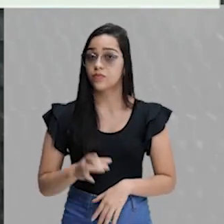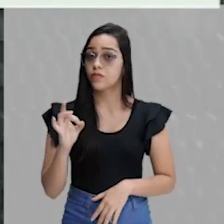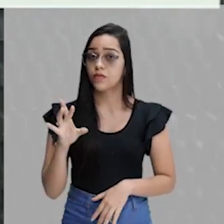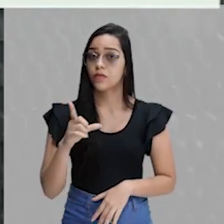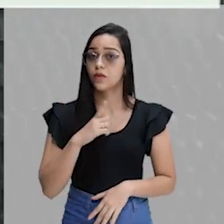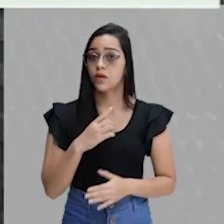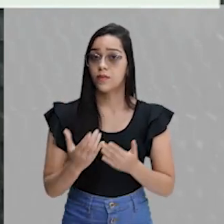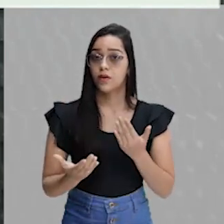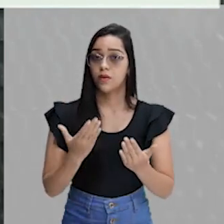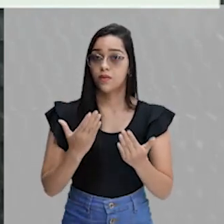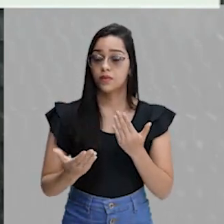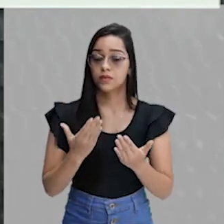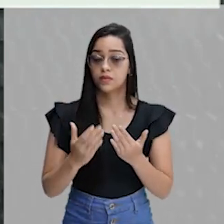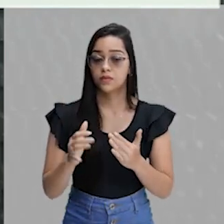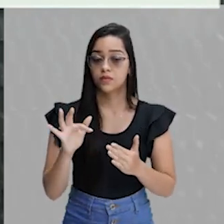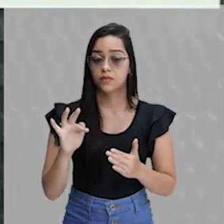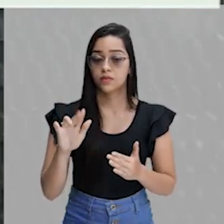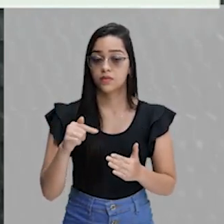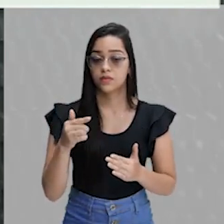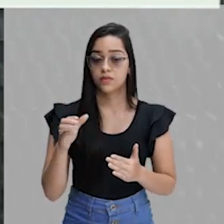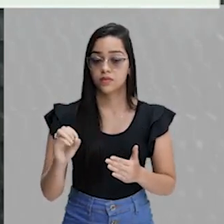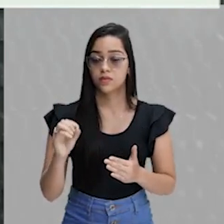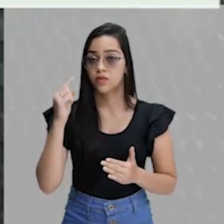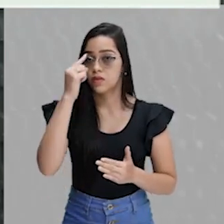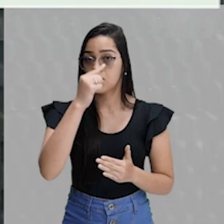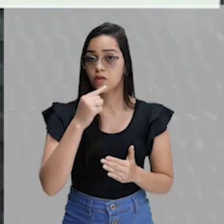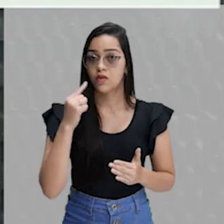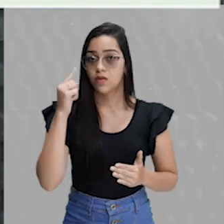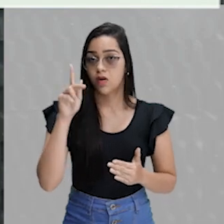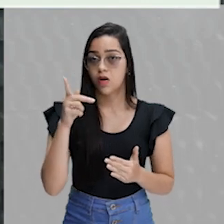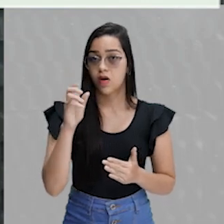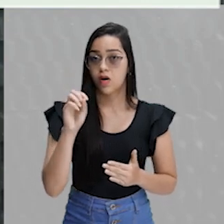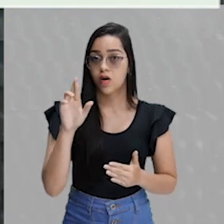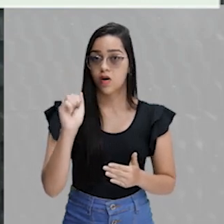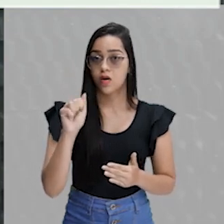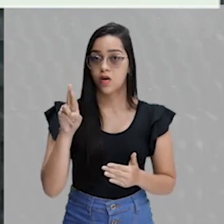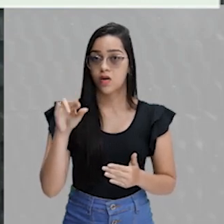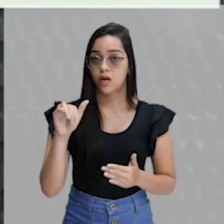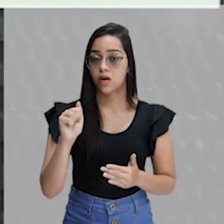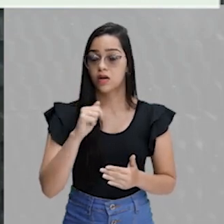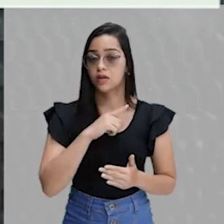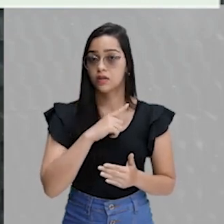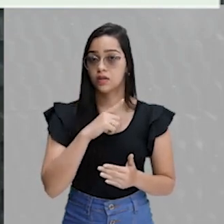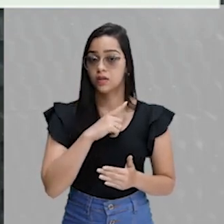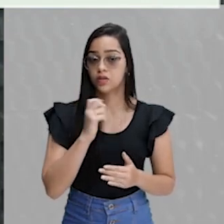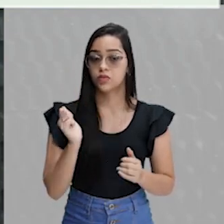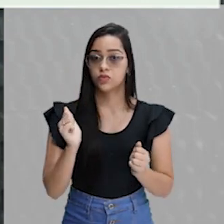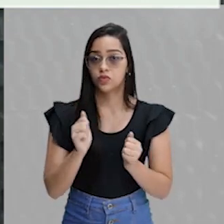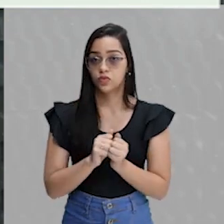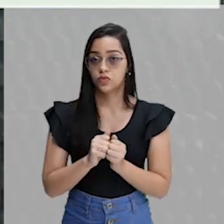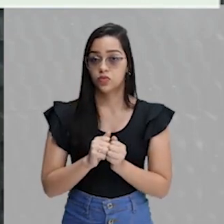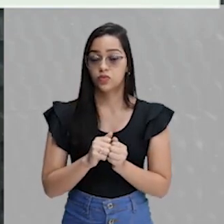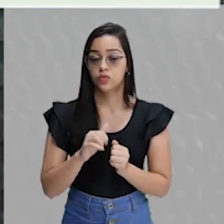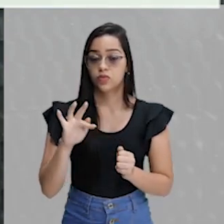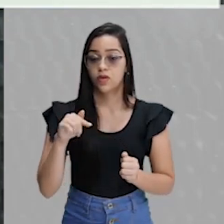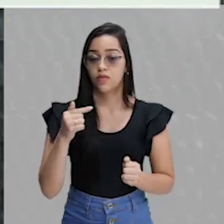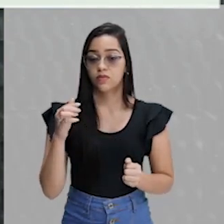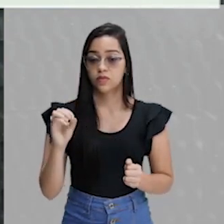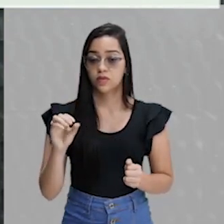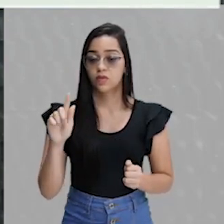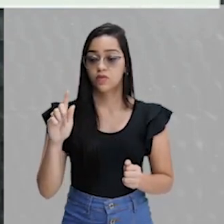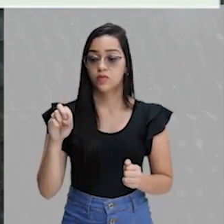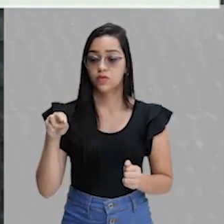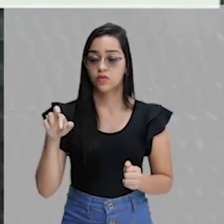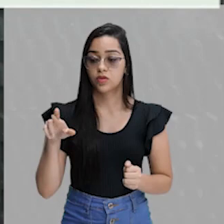fazer uma comparação da função horária que ele está me dando na questão com a função genérica,